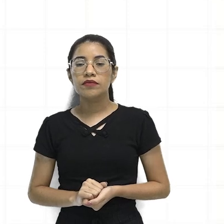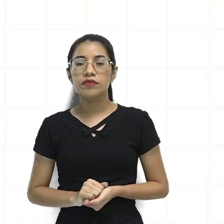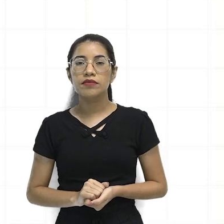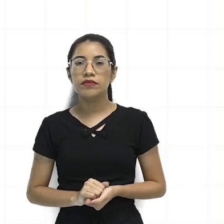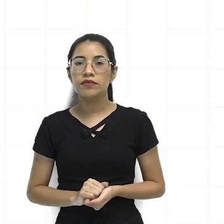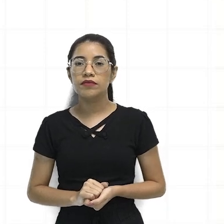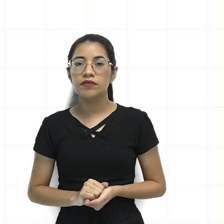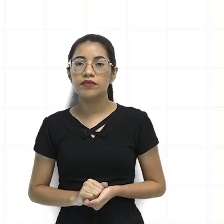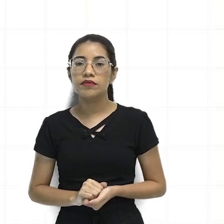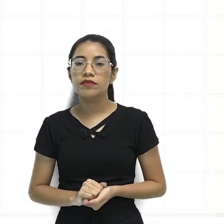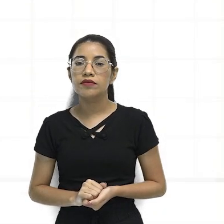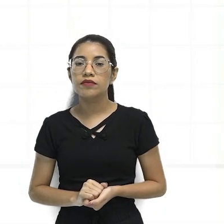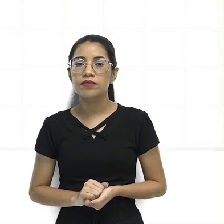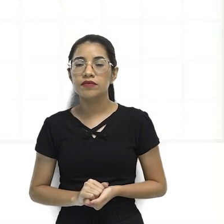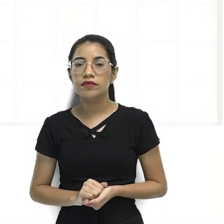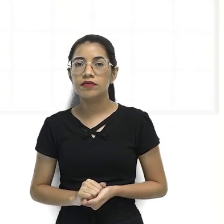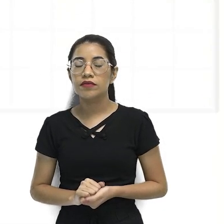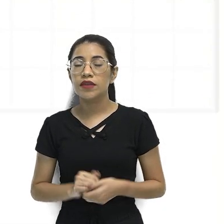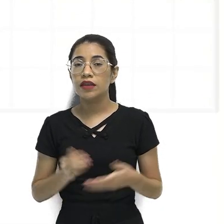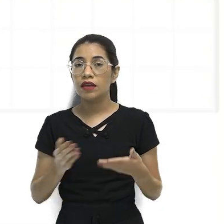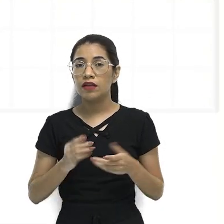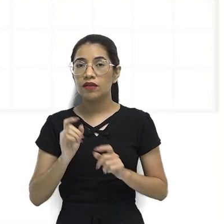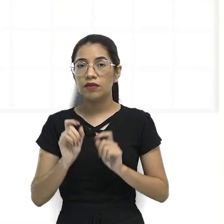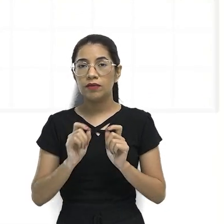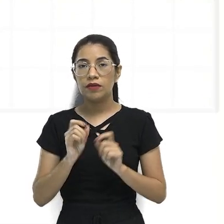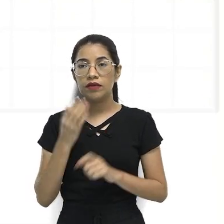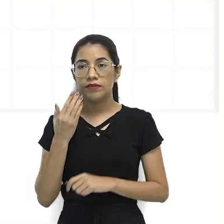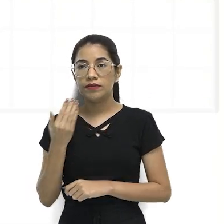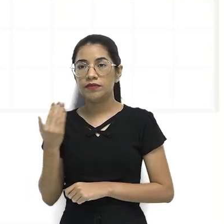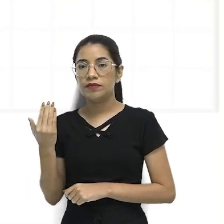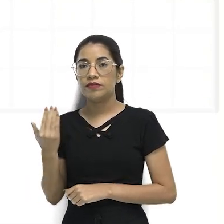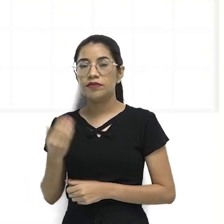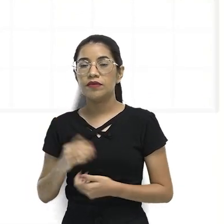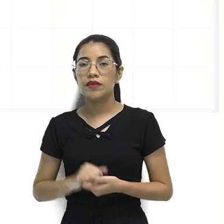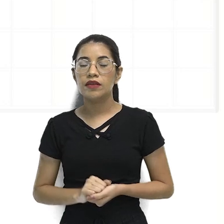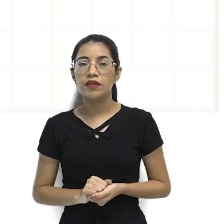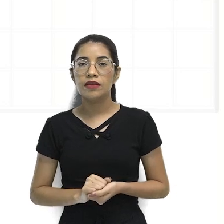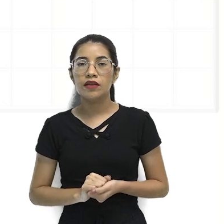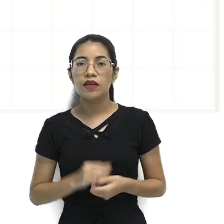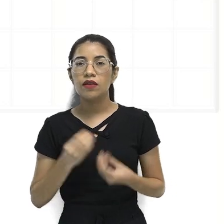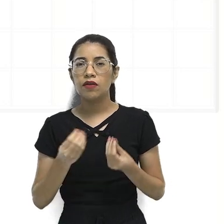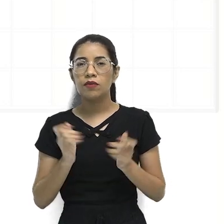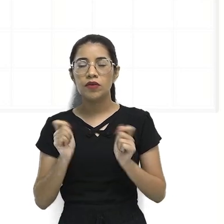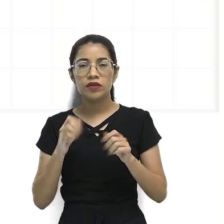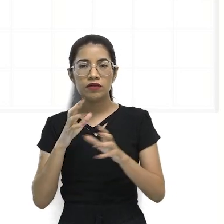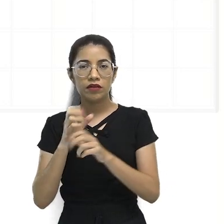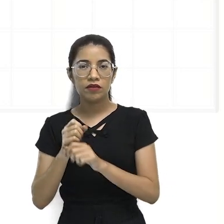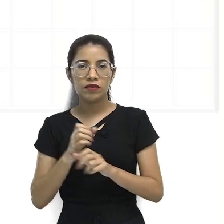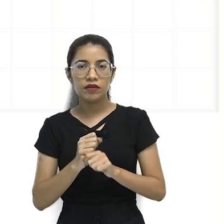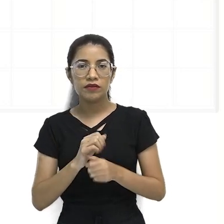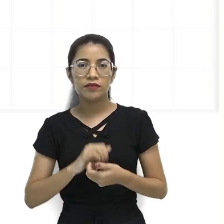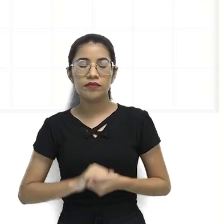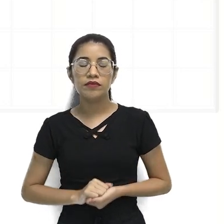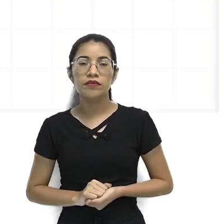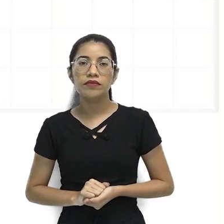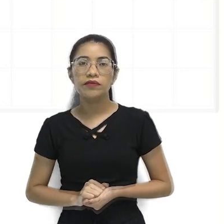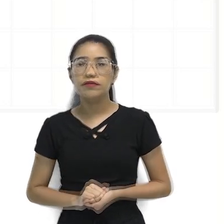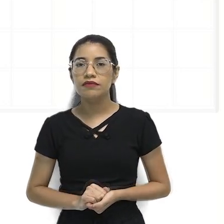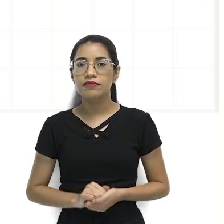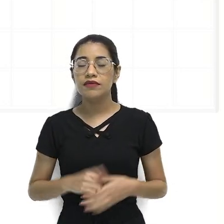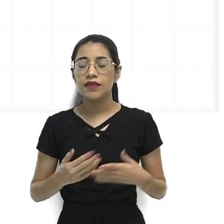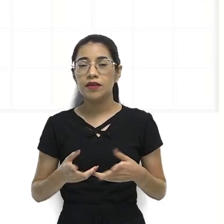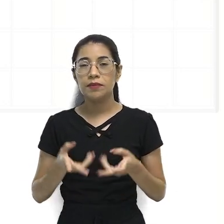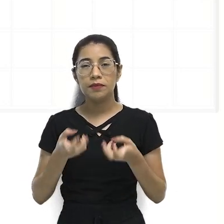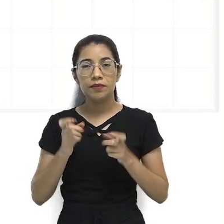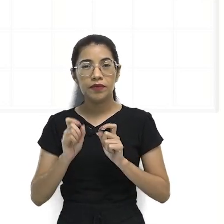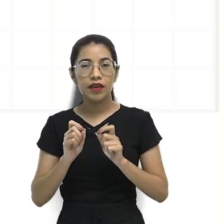Vamos lá, agora nós temos aqui um joguinho, tá? Vamos ver como é que a gente vai fazer para resolver? Muito bem, observe